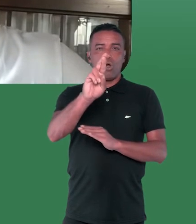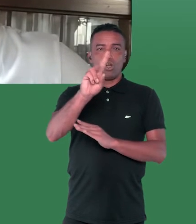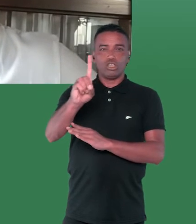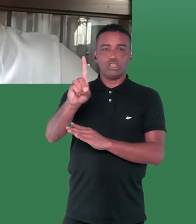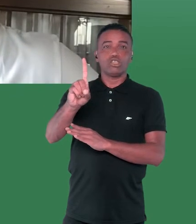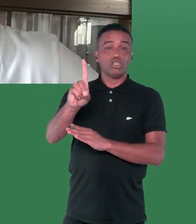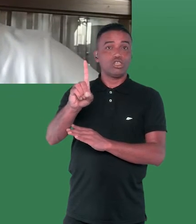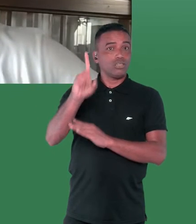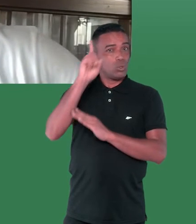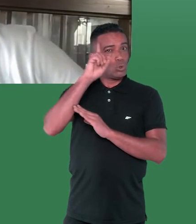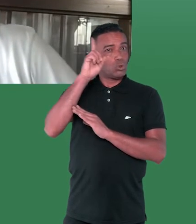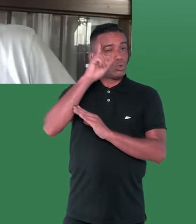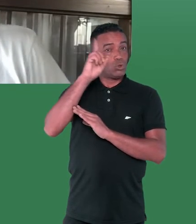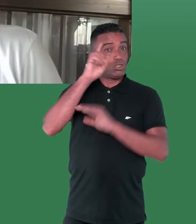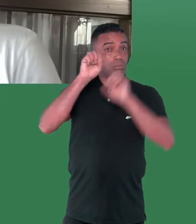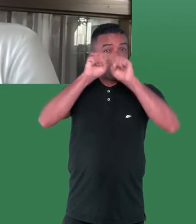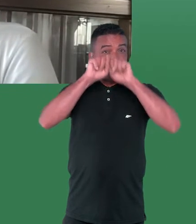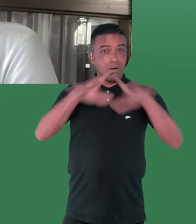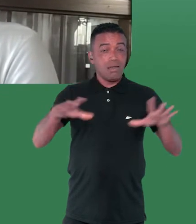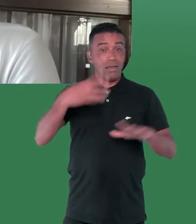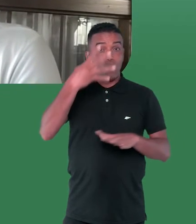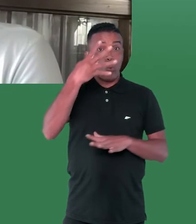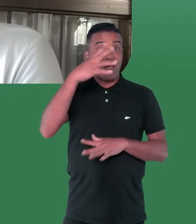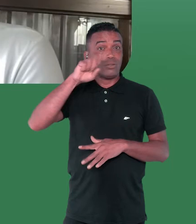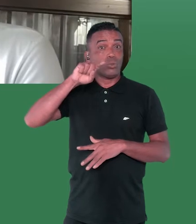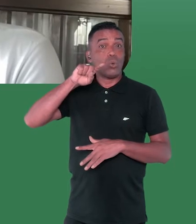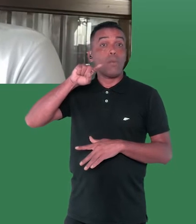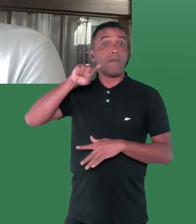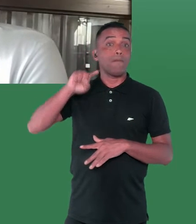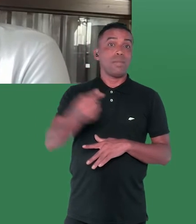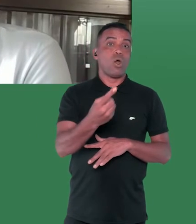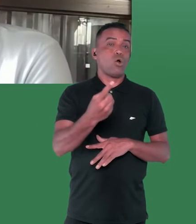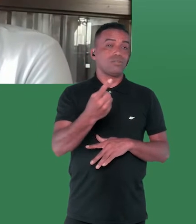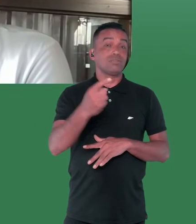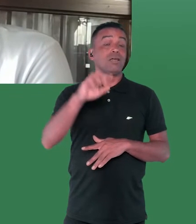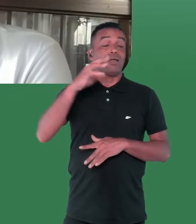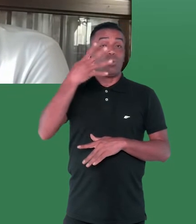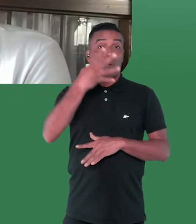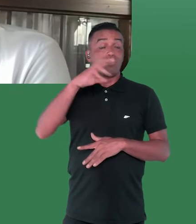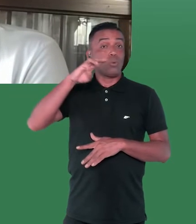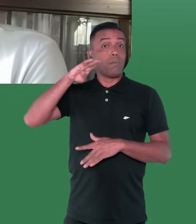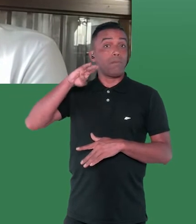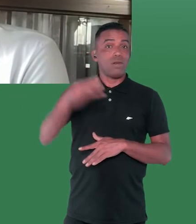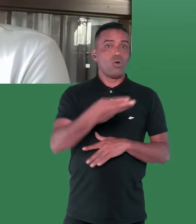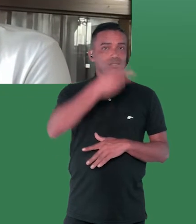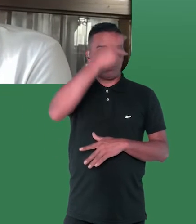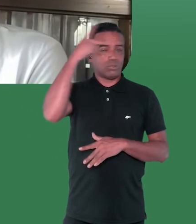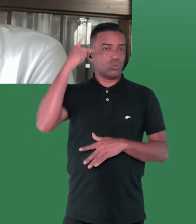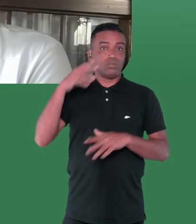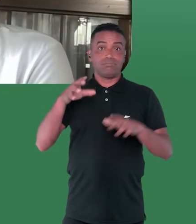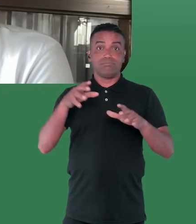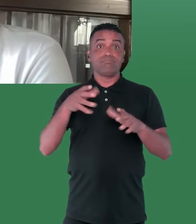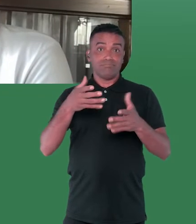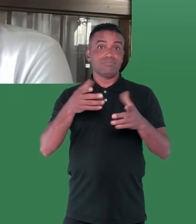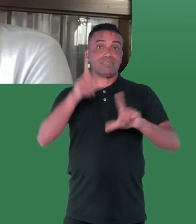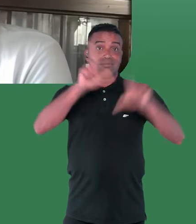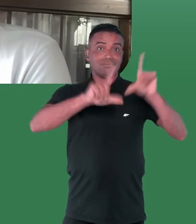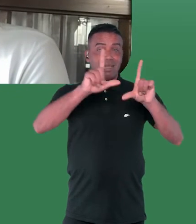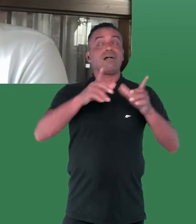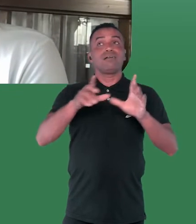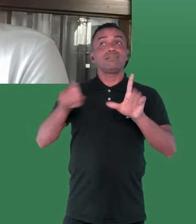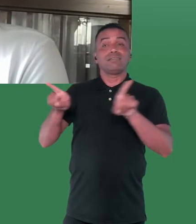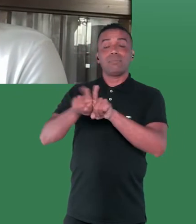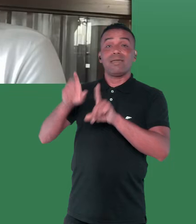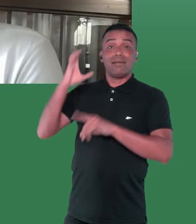mundo escutava todo dia, mas o alcance da Record na época era de 4 milhões de telespectadores, contando o estado todo. A rádio, se você considerar os